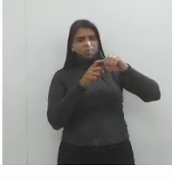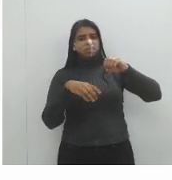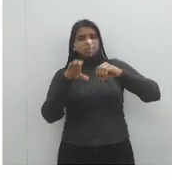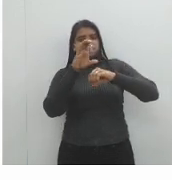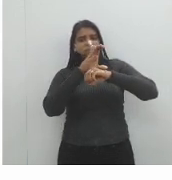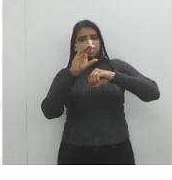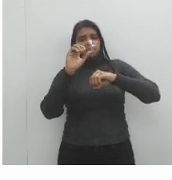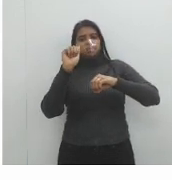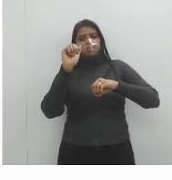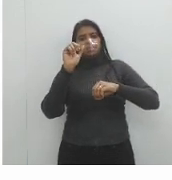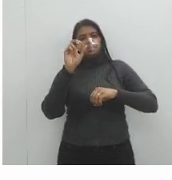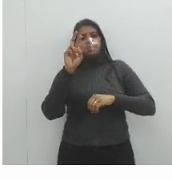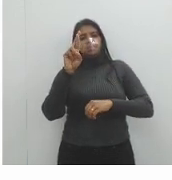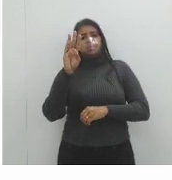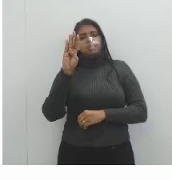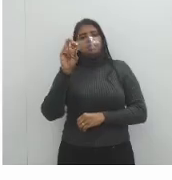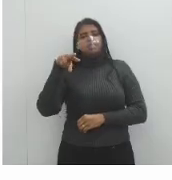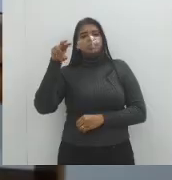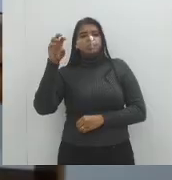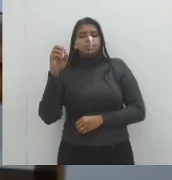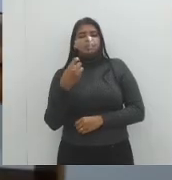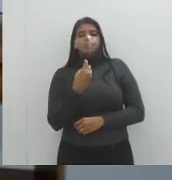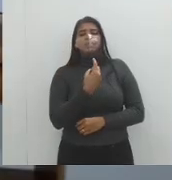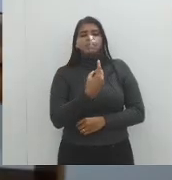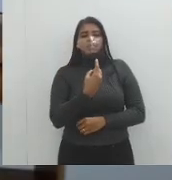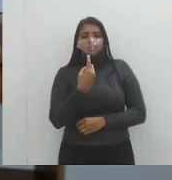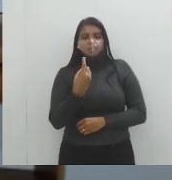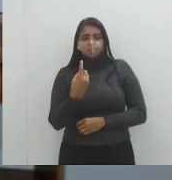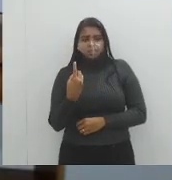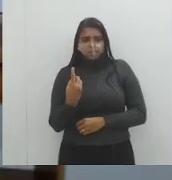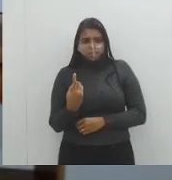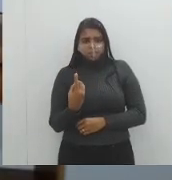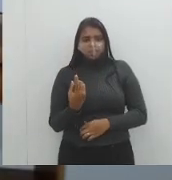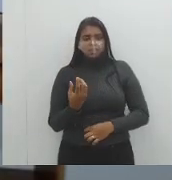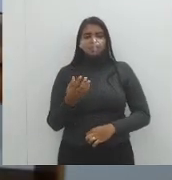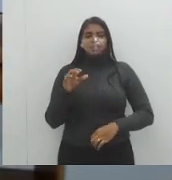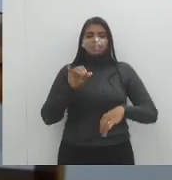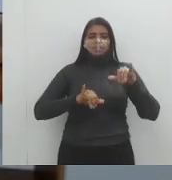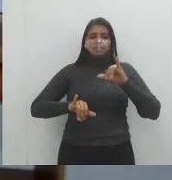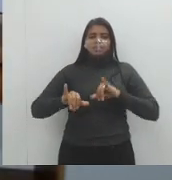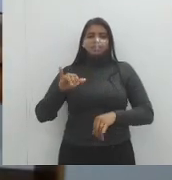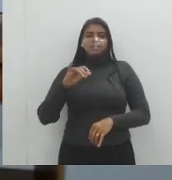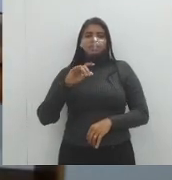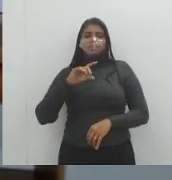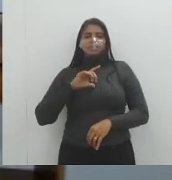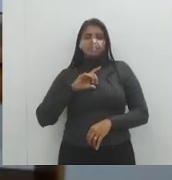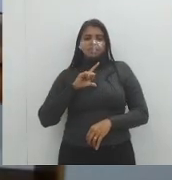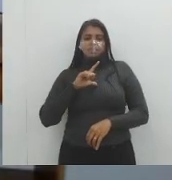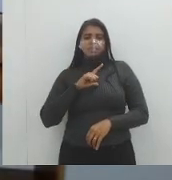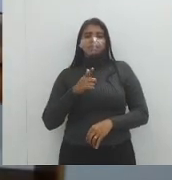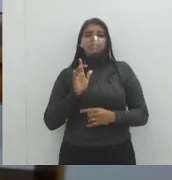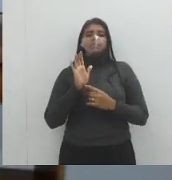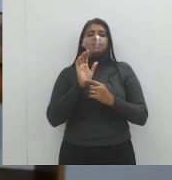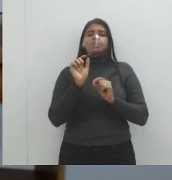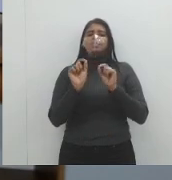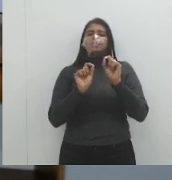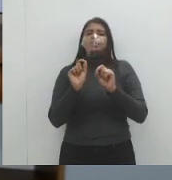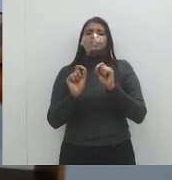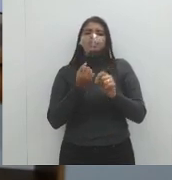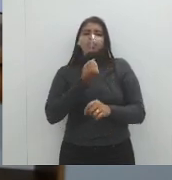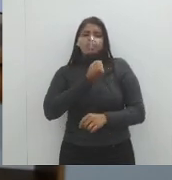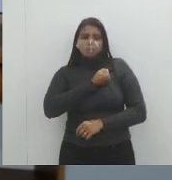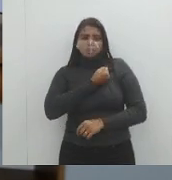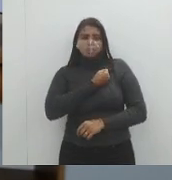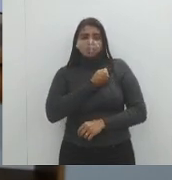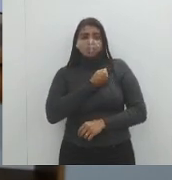carbono. Então, cada átomo, cada elemento químico tem essa identidade. Quem é a identidade? É o número